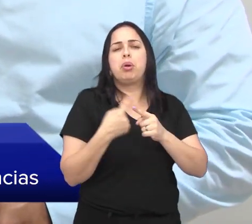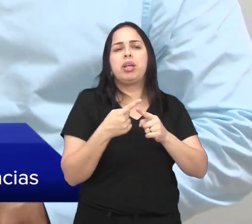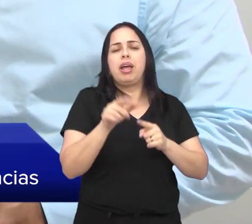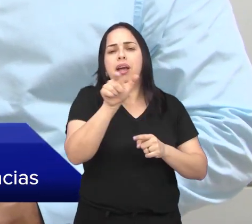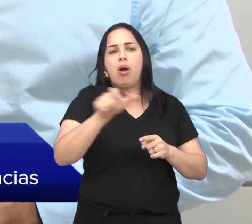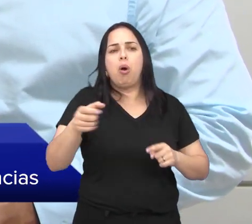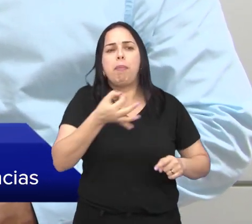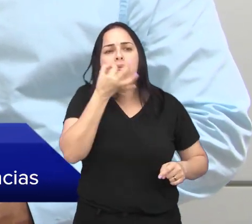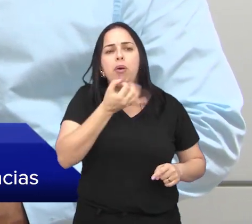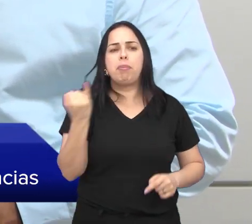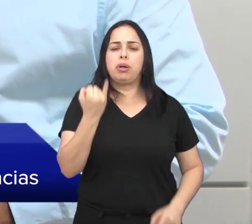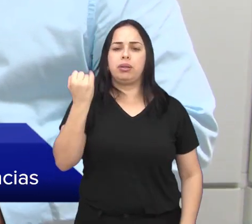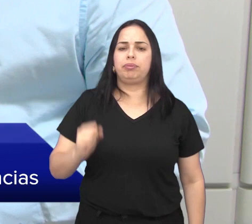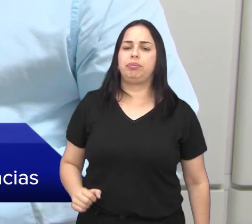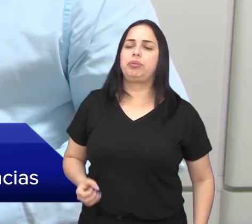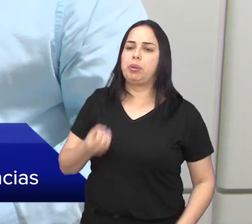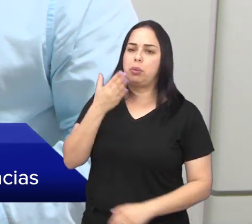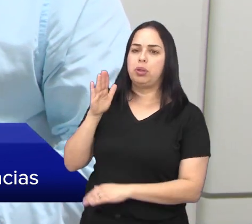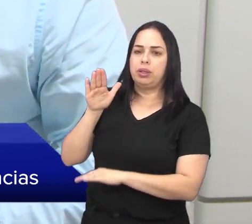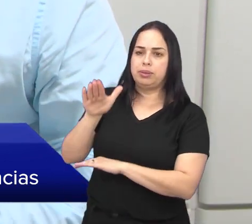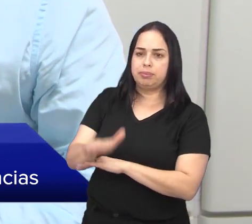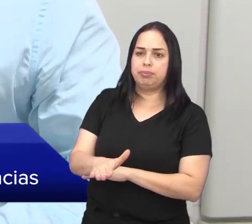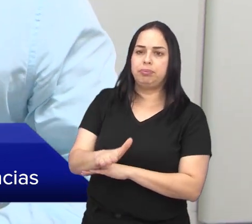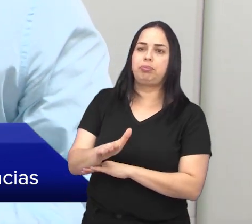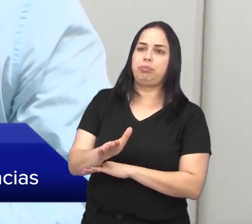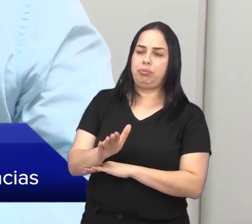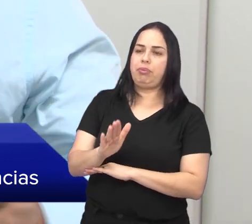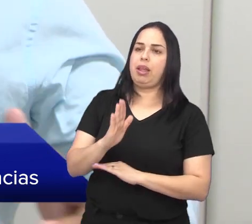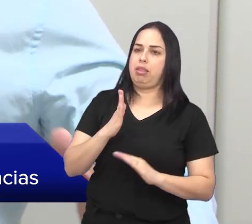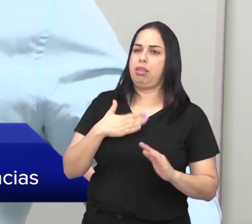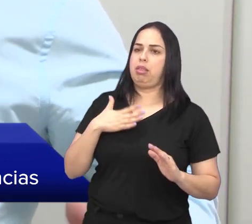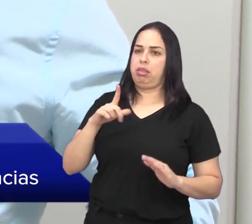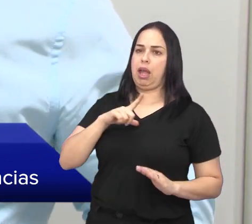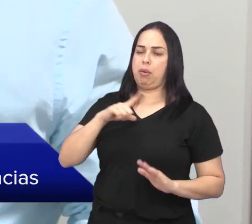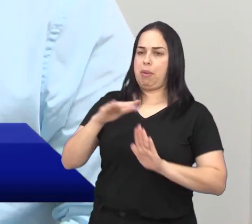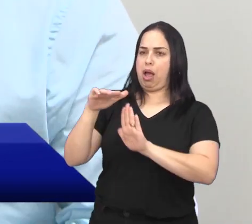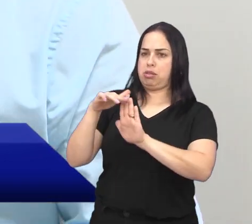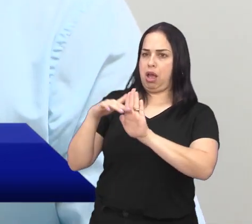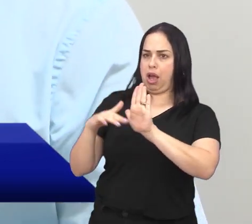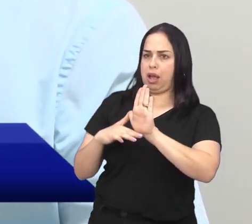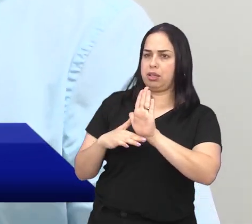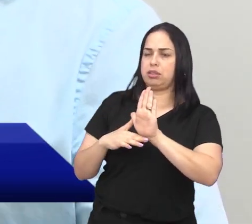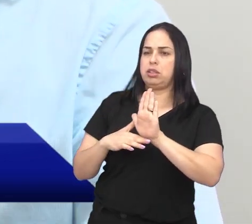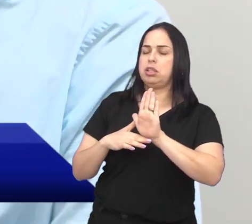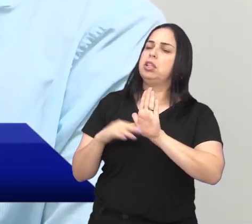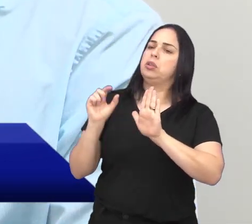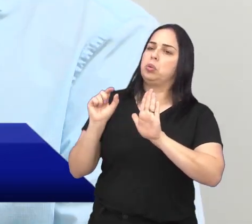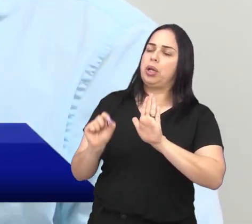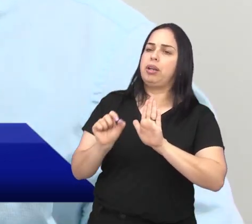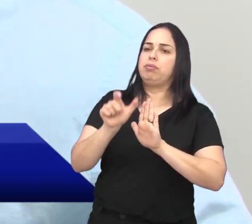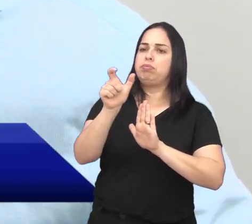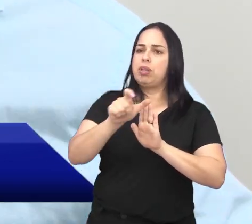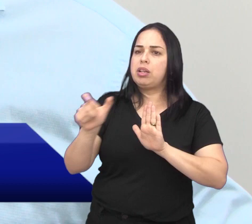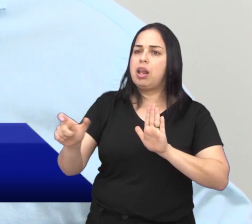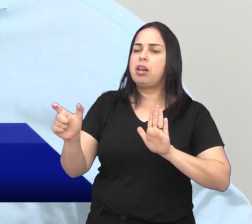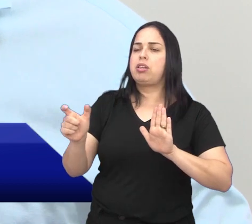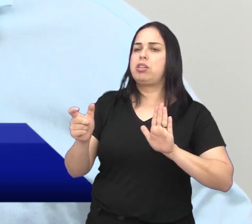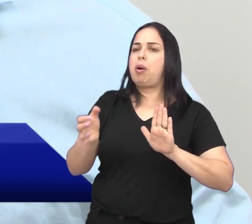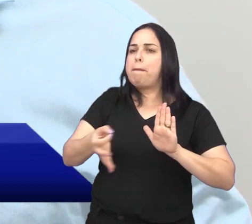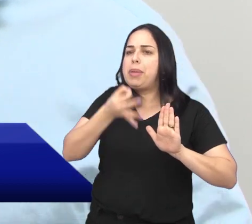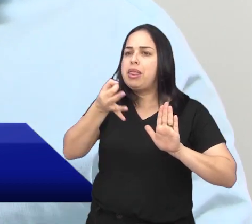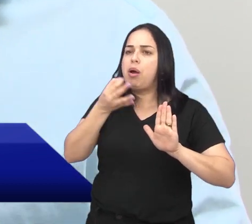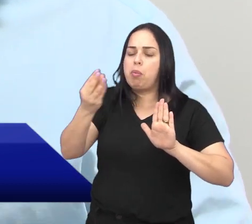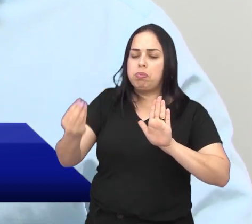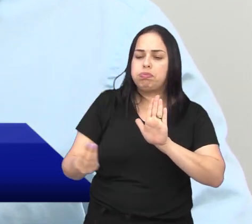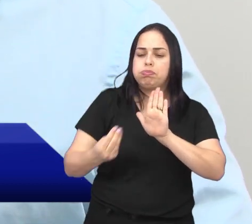que é tão importante ouvir a população? Boa tarde. Boa tarde. Dentro do rito da casa de poder ouvir as pessoas para fazer um projeto de